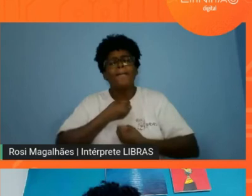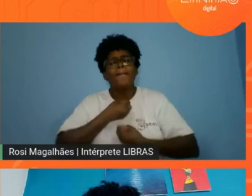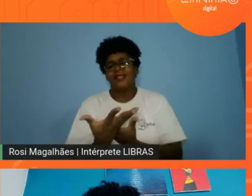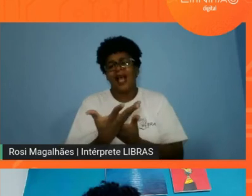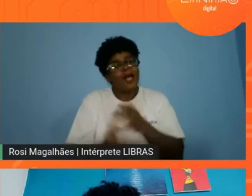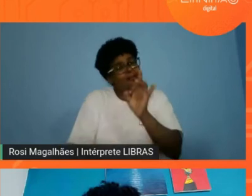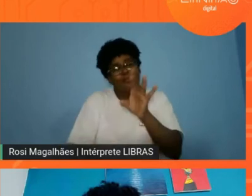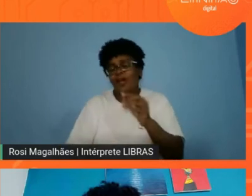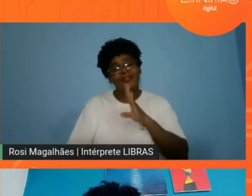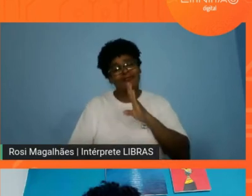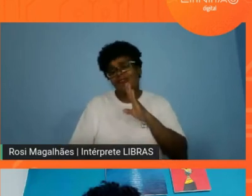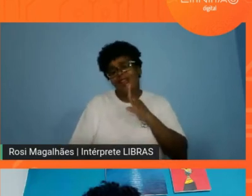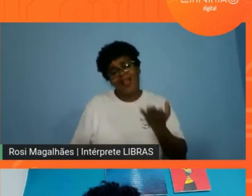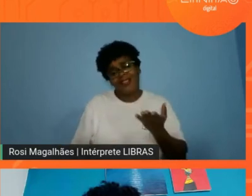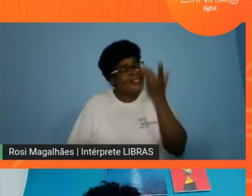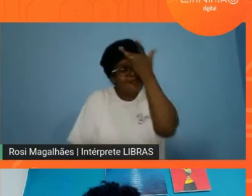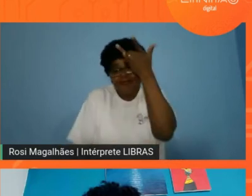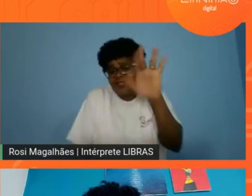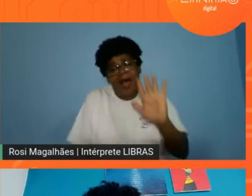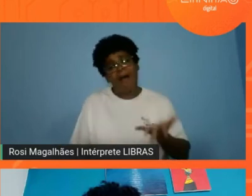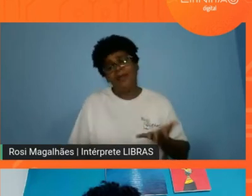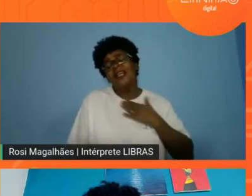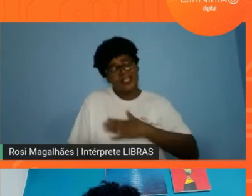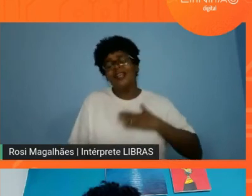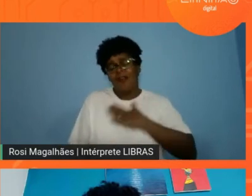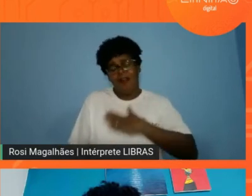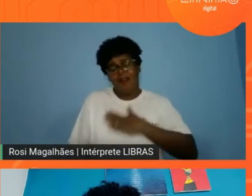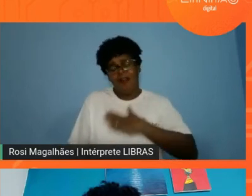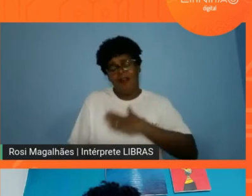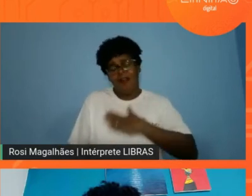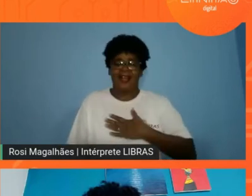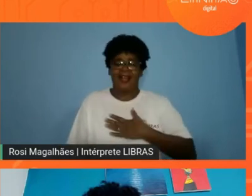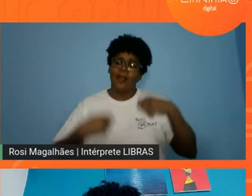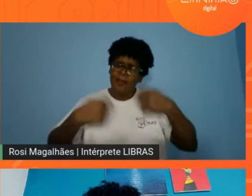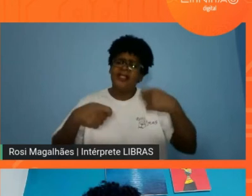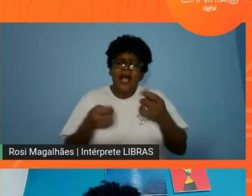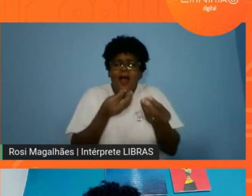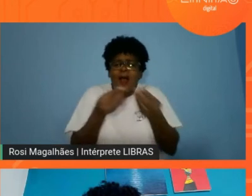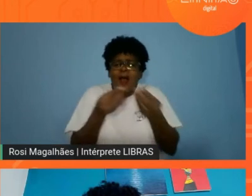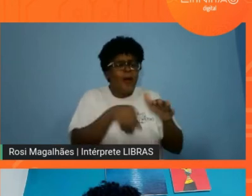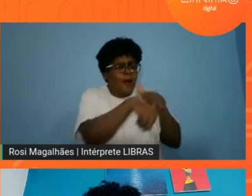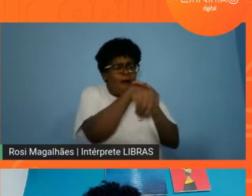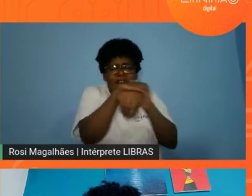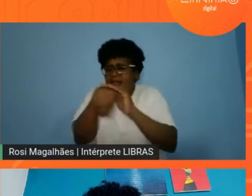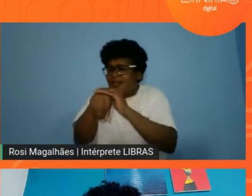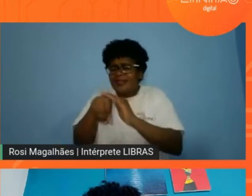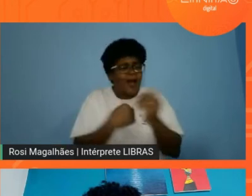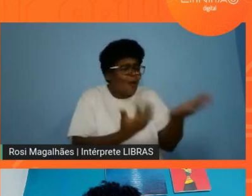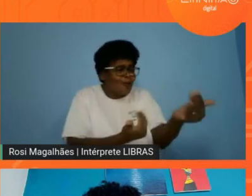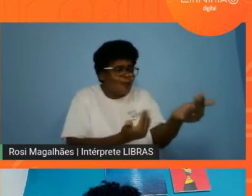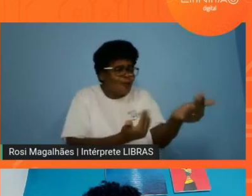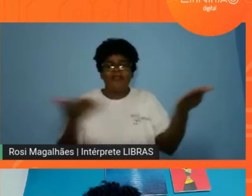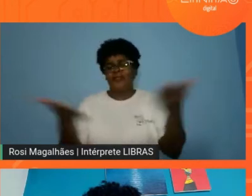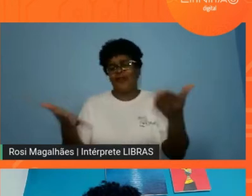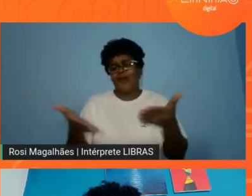a poesia, ela, se você for conversar com a juventude hoje, você vai ver que eles estão aí cantando,